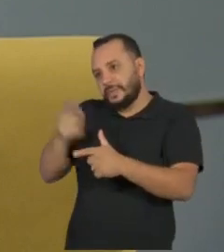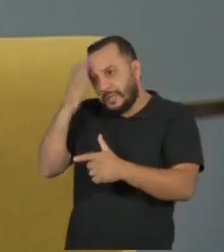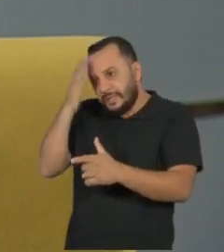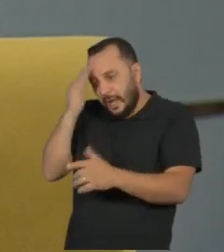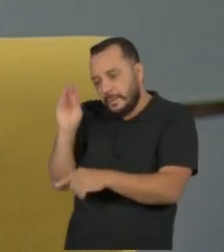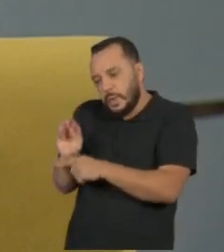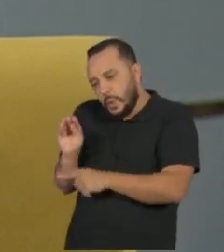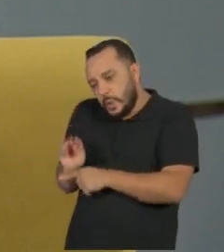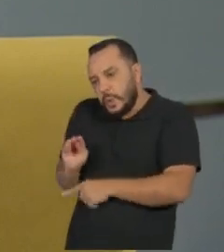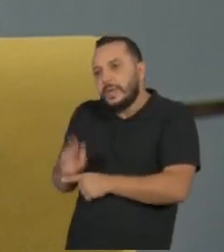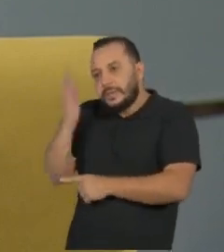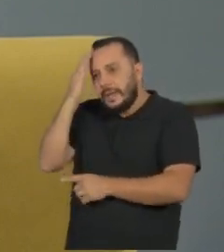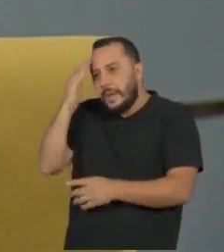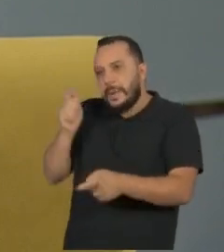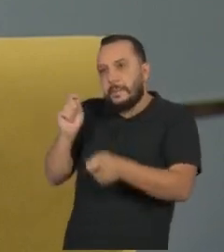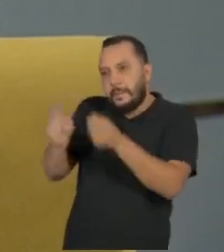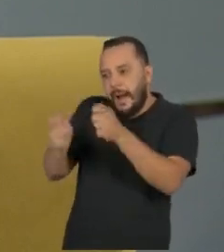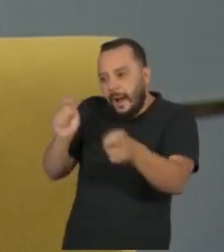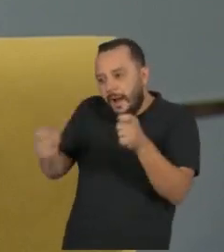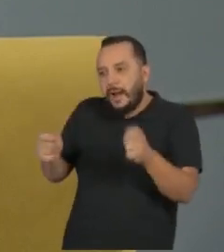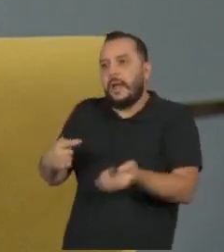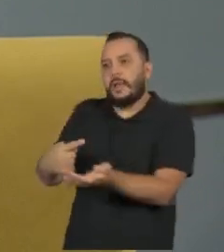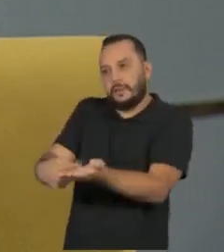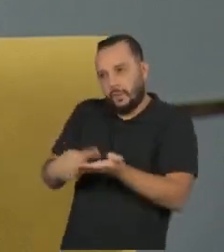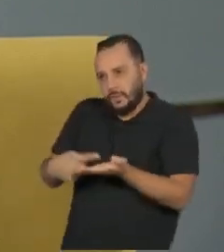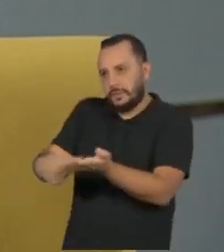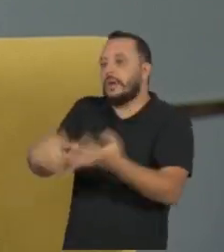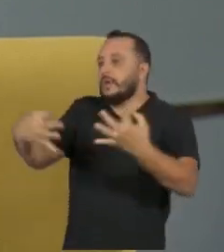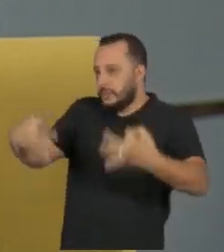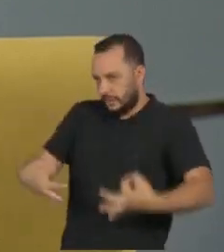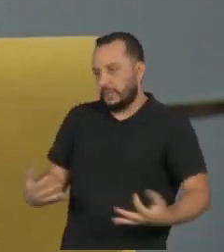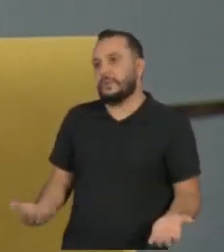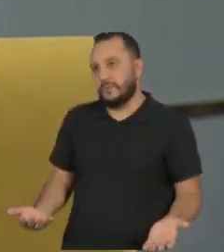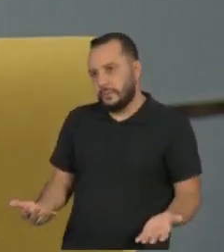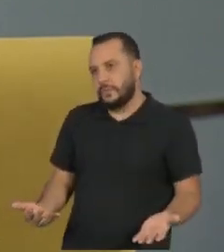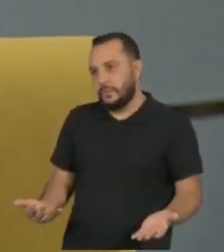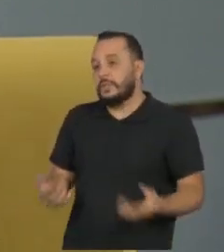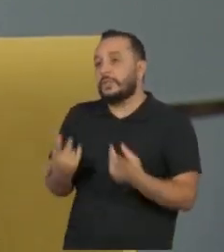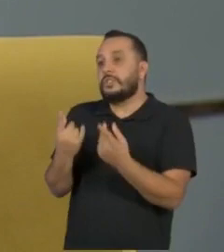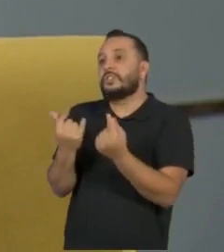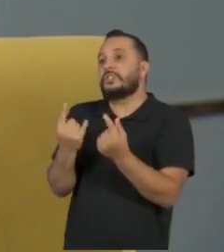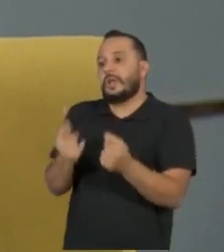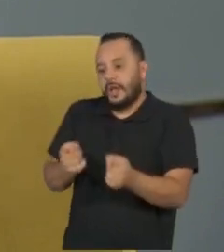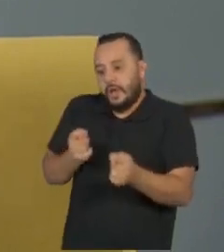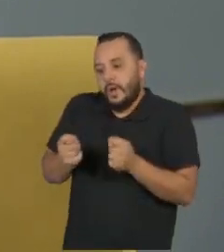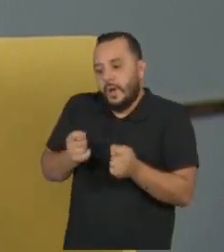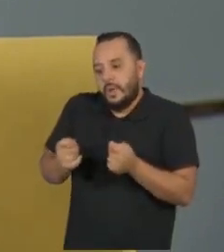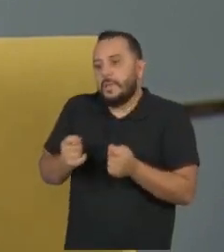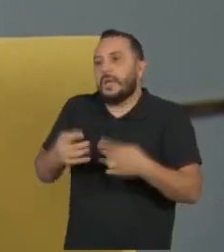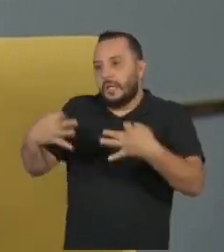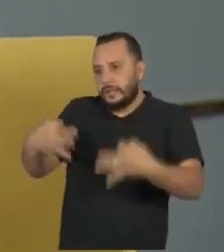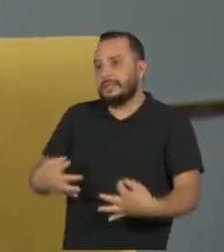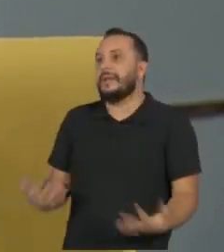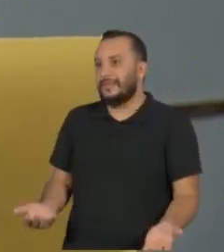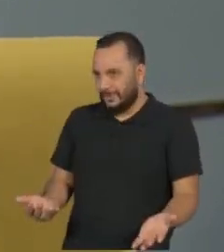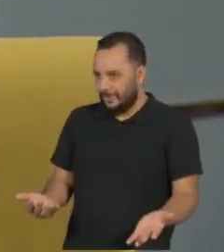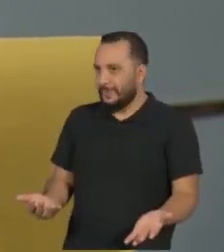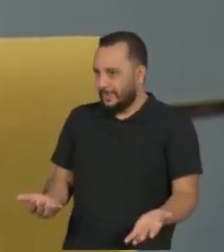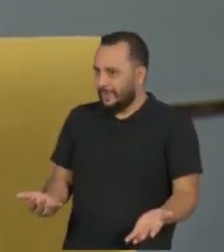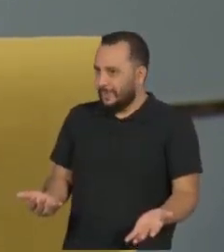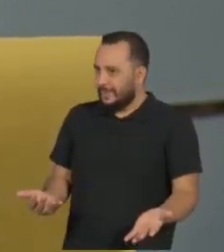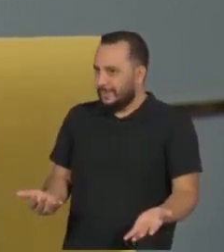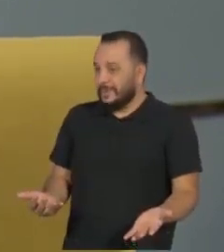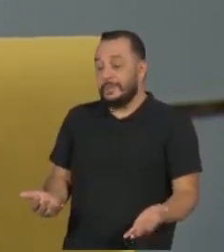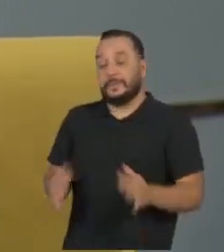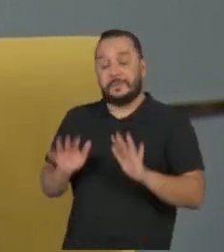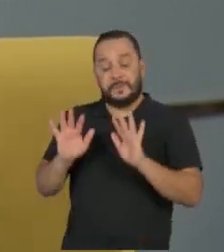o que fazer, como pagar, negociar, evitar, economizar de um lado. O cobertor é curto,